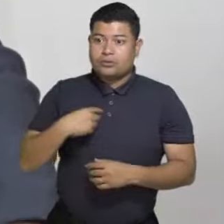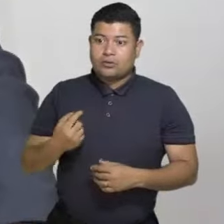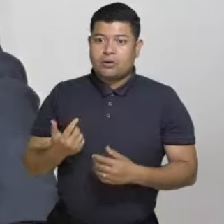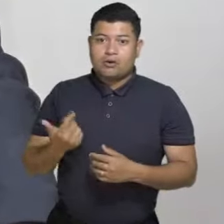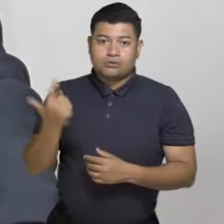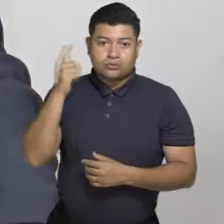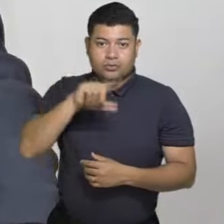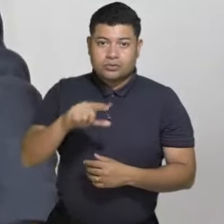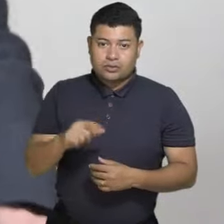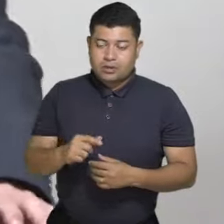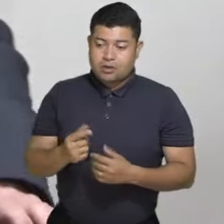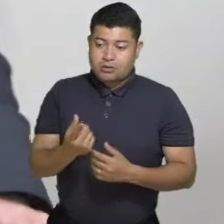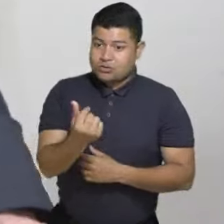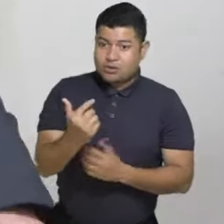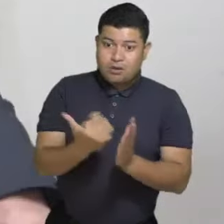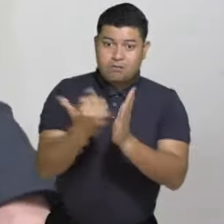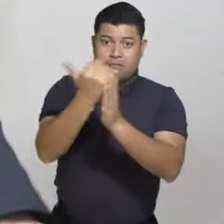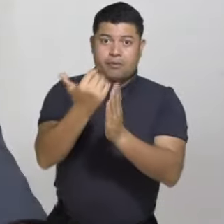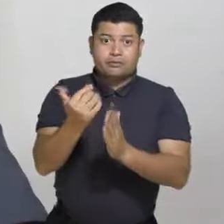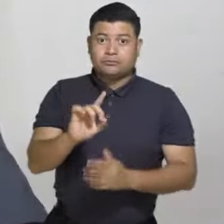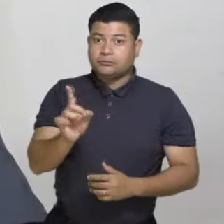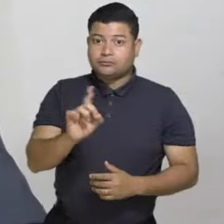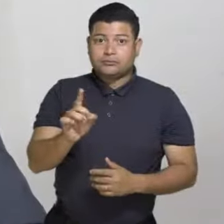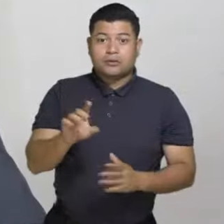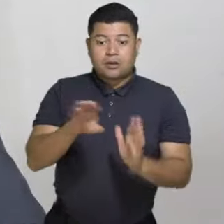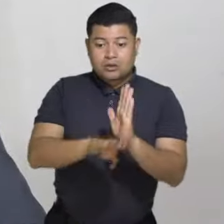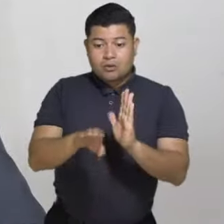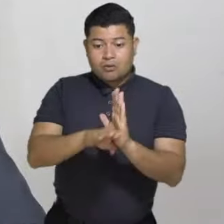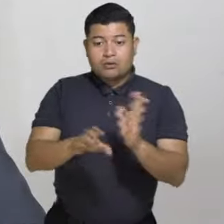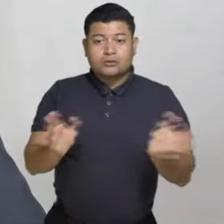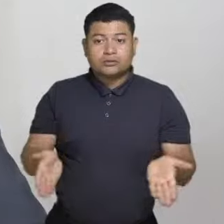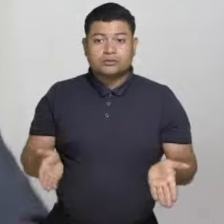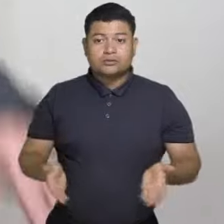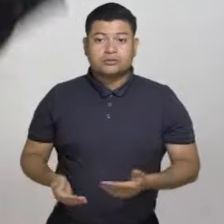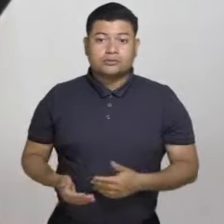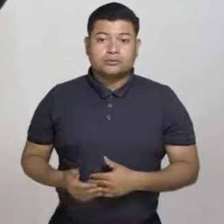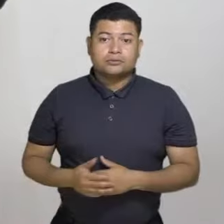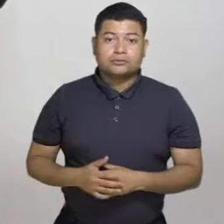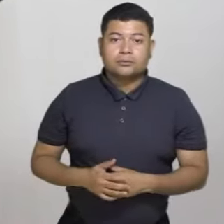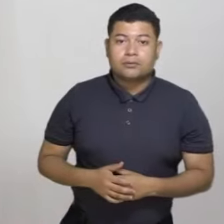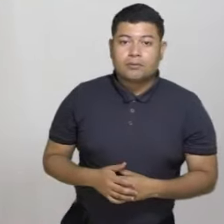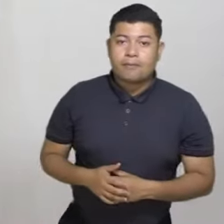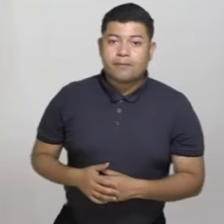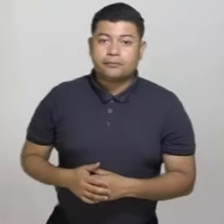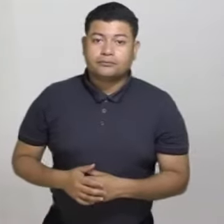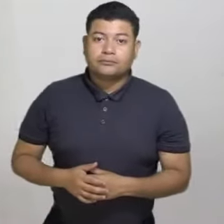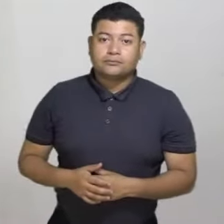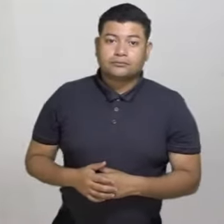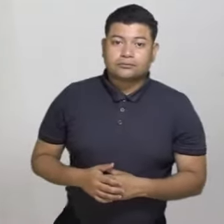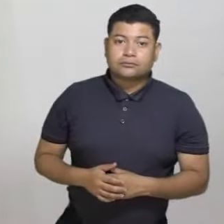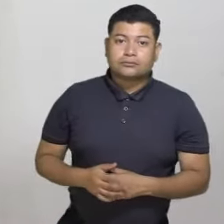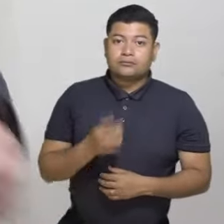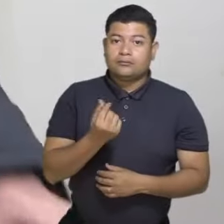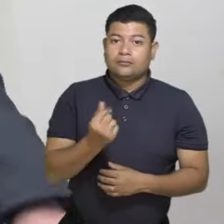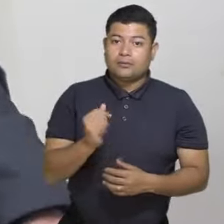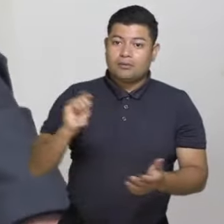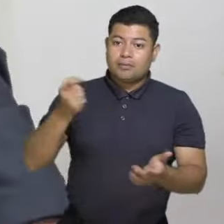não ser aquela que está se descontando. Da onde vai tirar o dinheiro para pagar